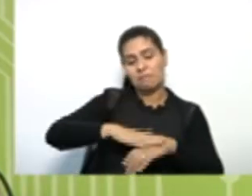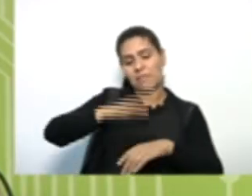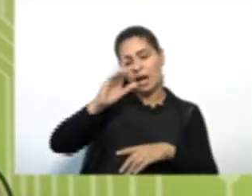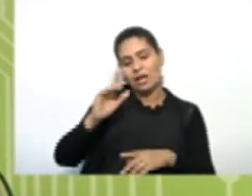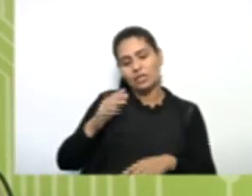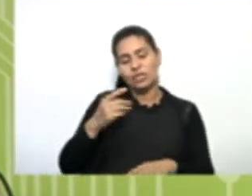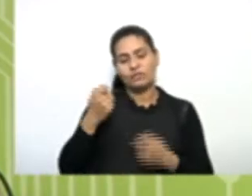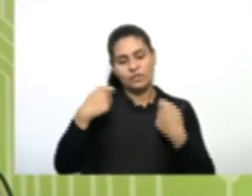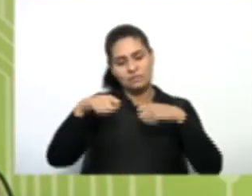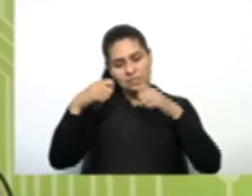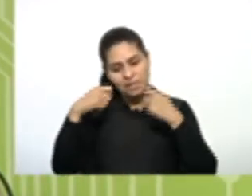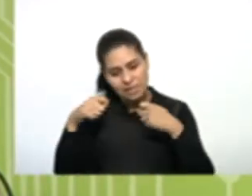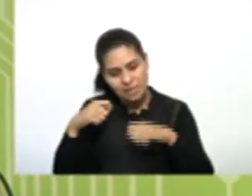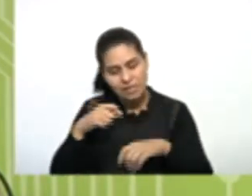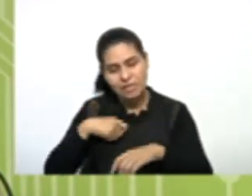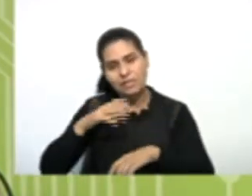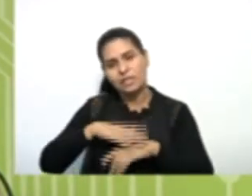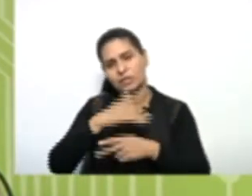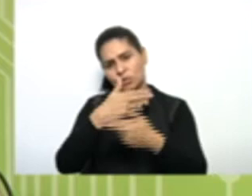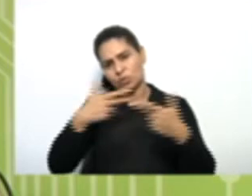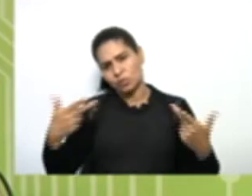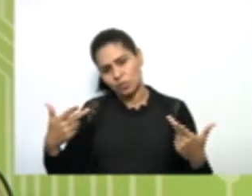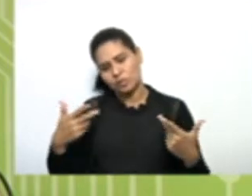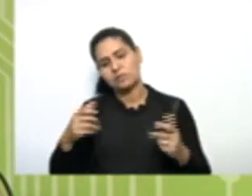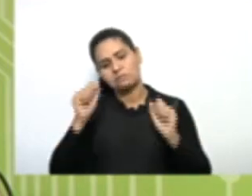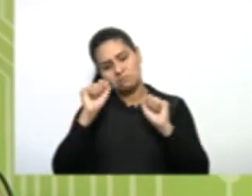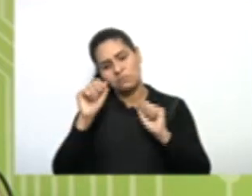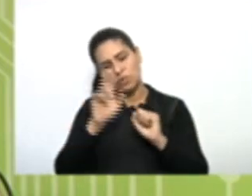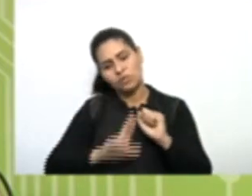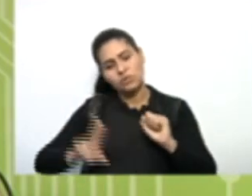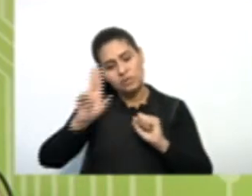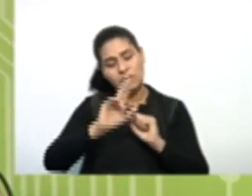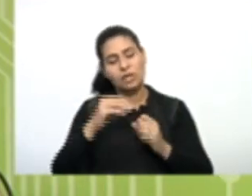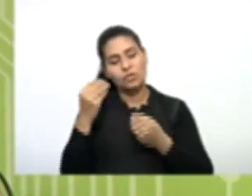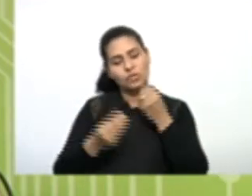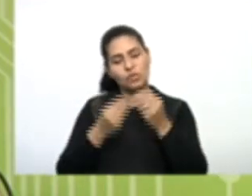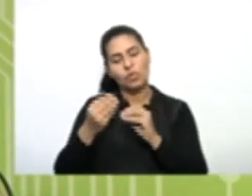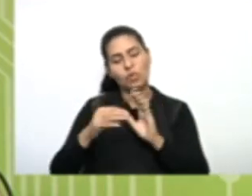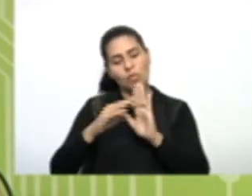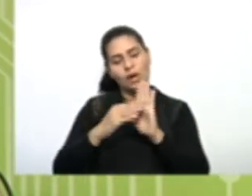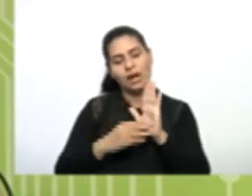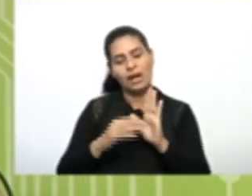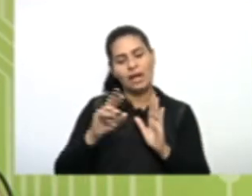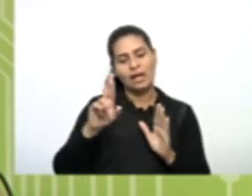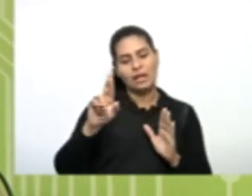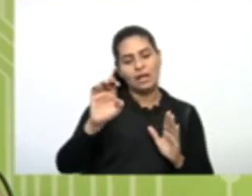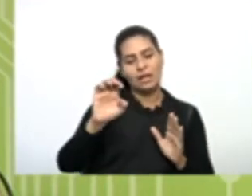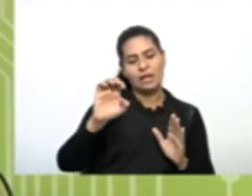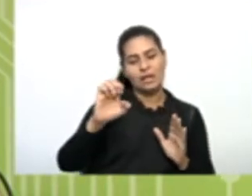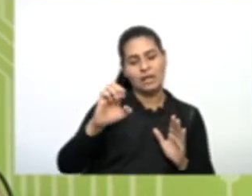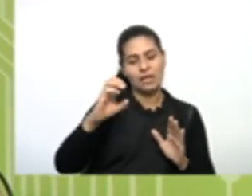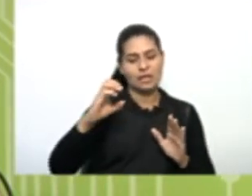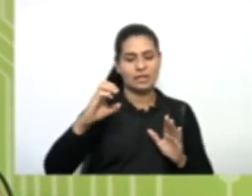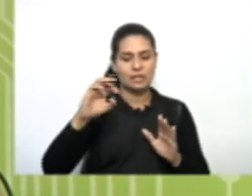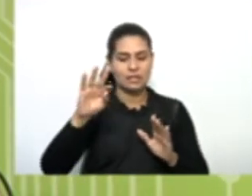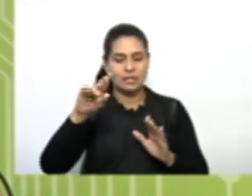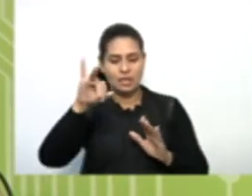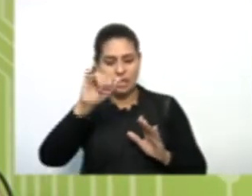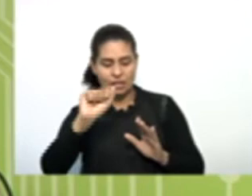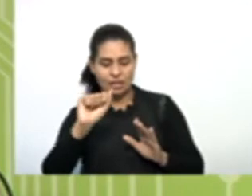que o necessário para cobrir as despesas, nós vamos ter uma situação na qual as receitas vai ser maior do que